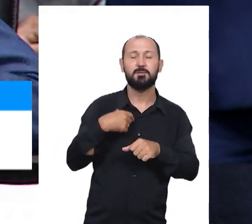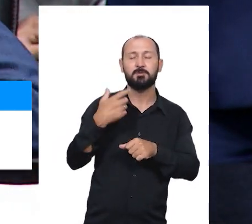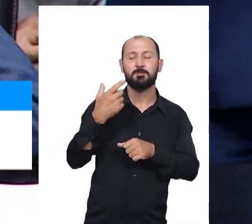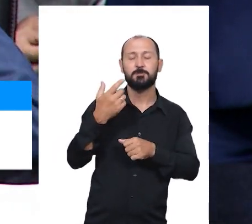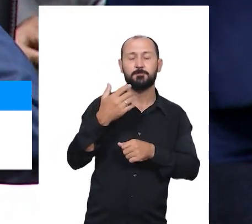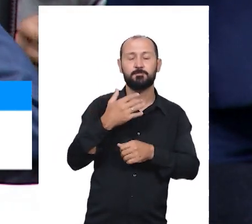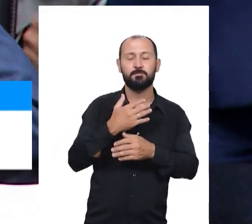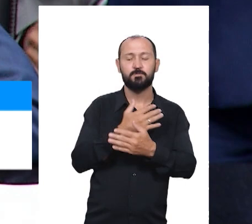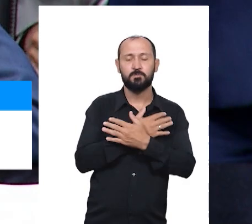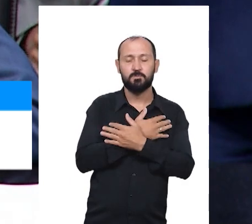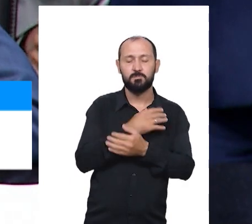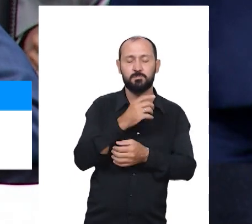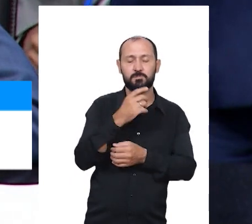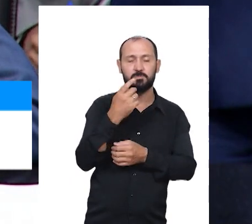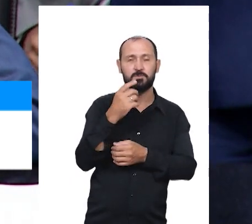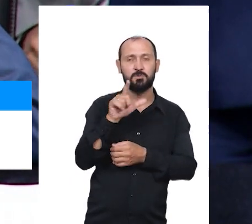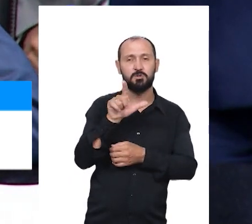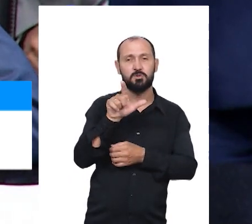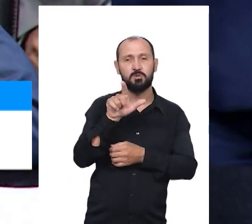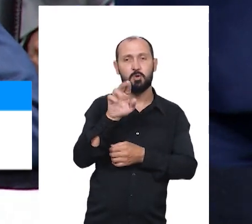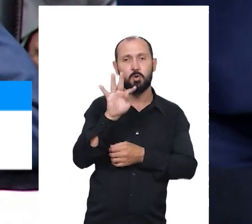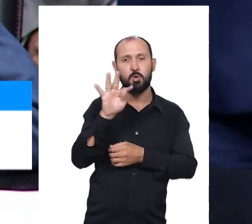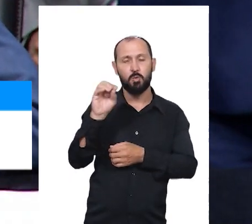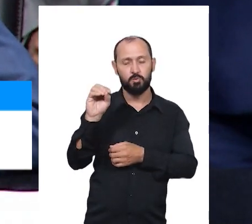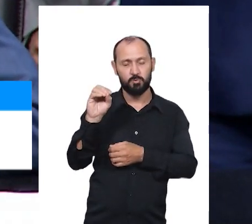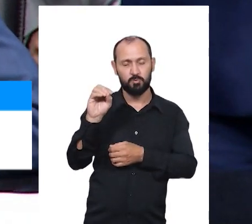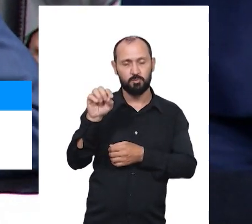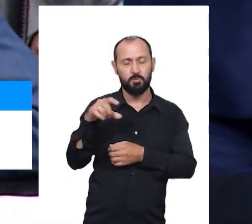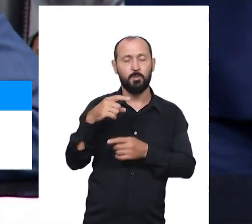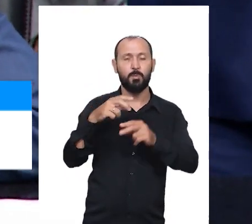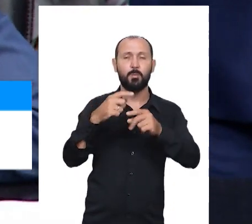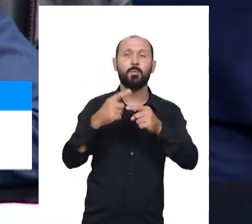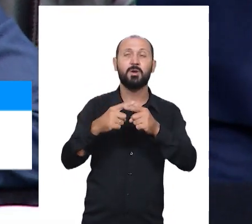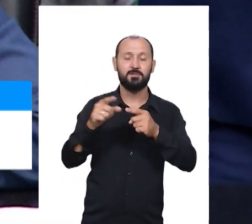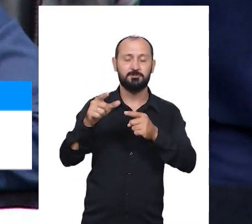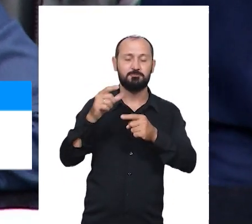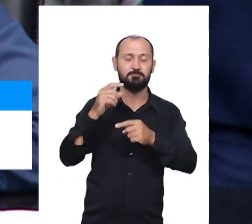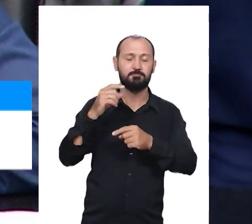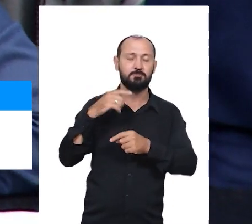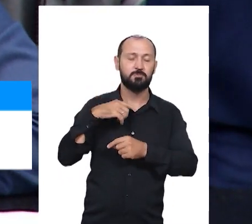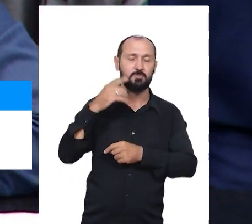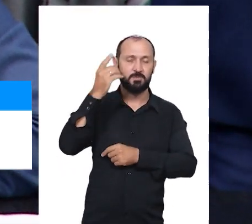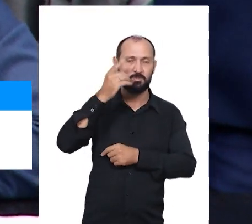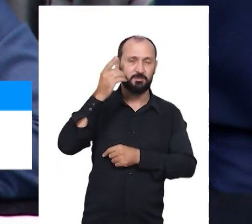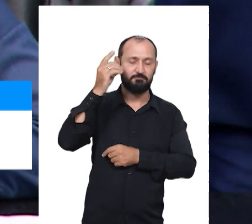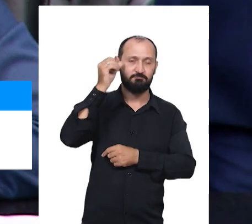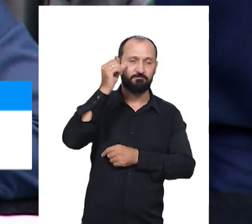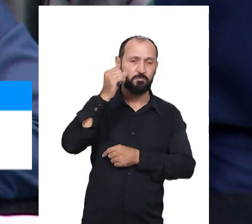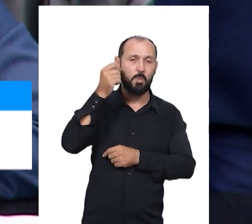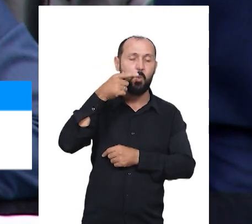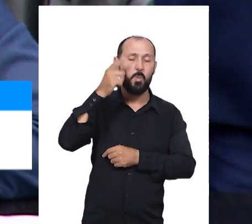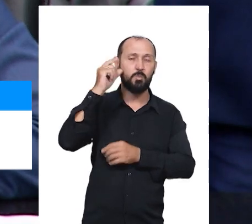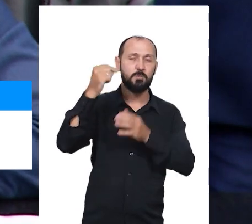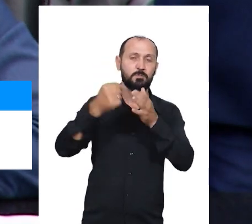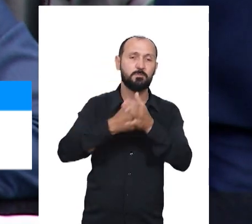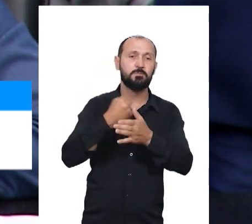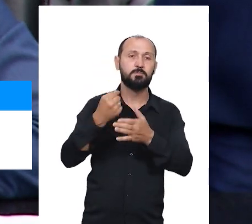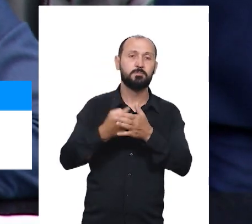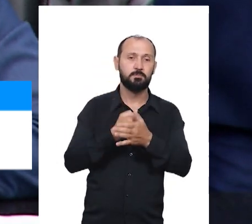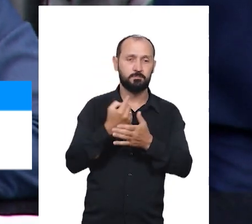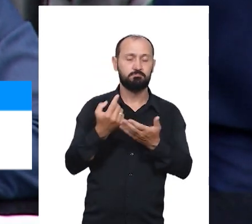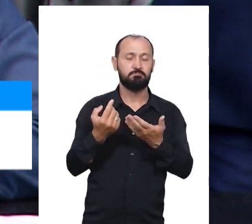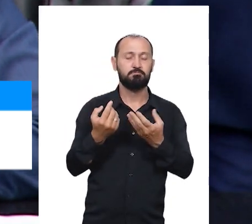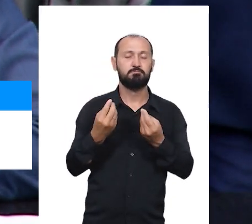realmente, de luto do falecimento do deputado Amarildo Cruz. E o dia de ontem foi de muitos questionamentos